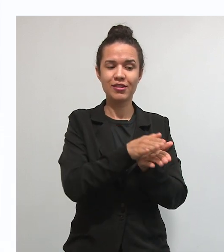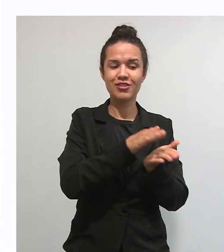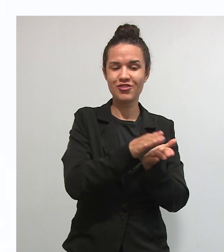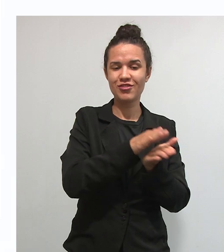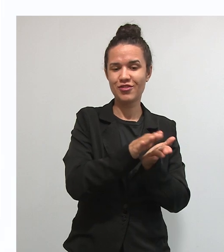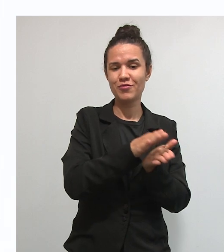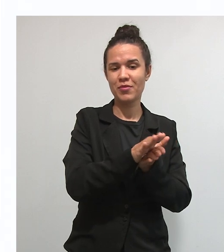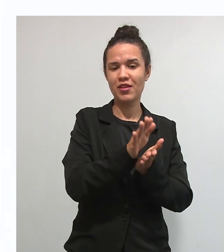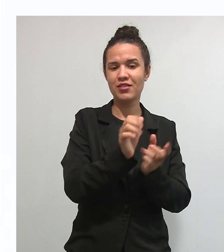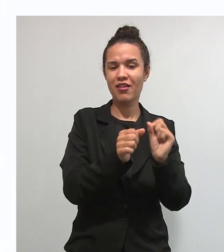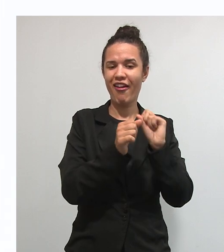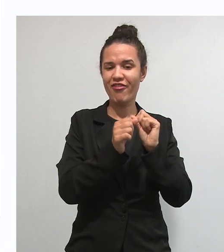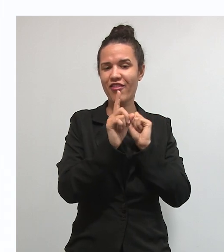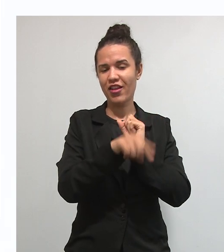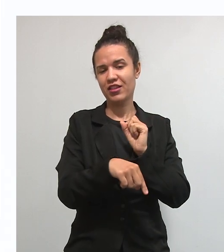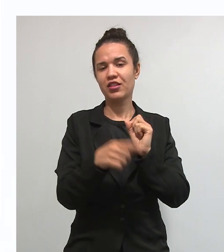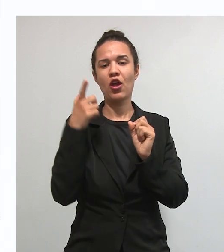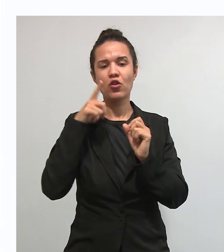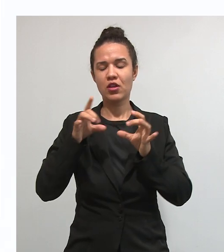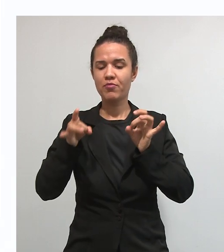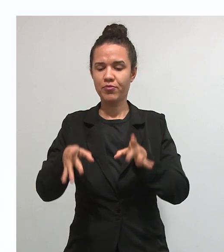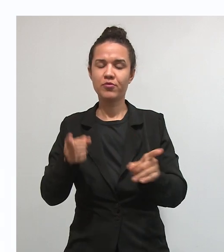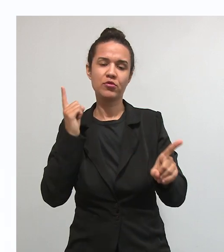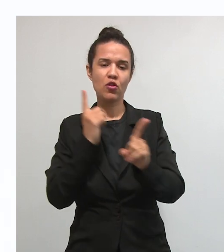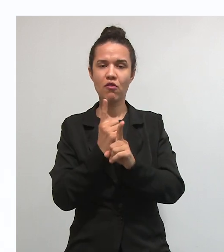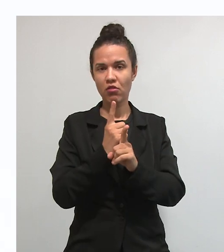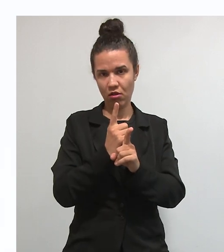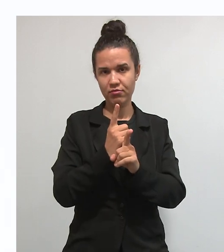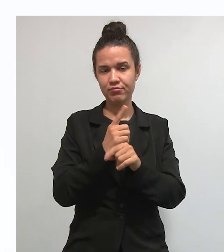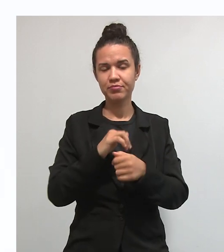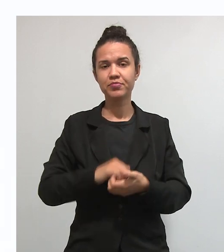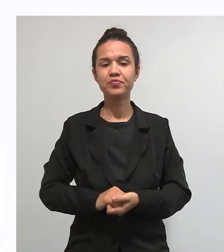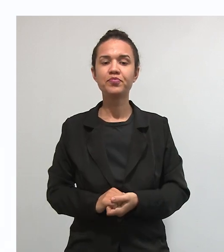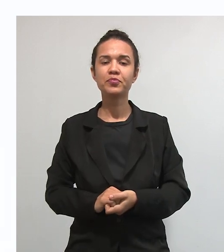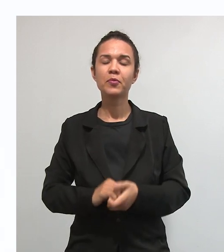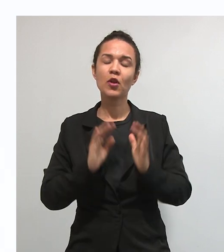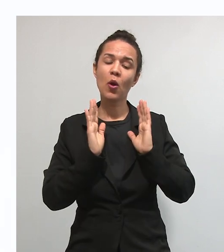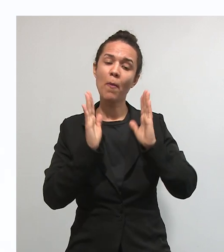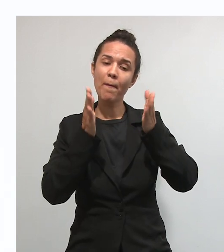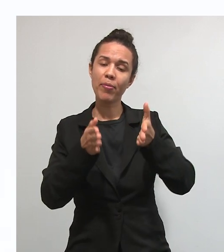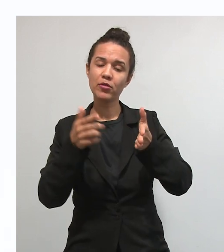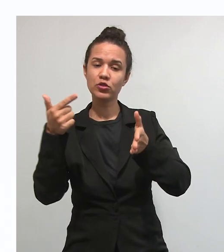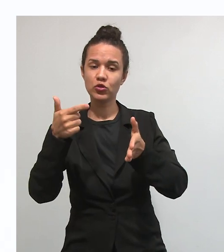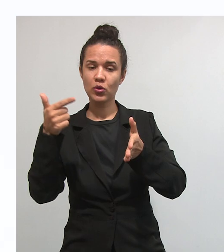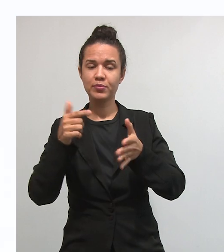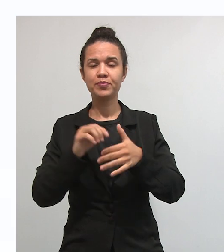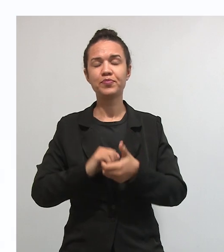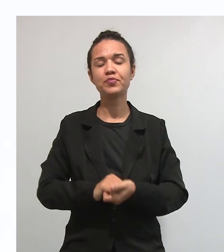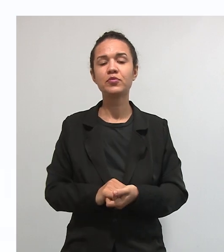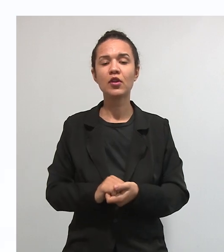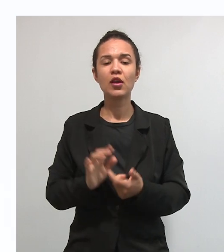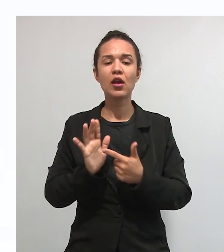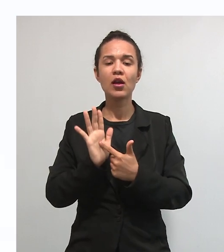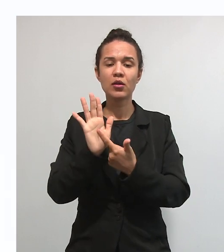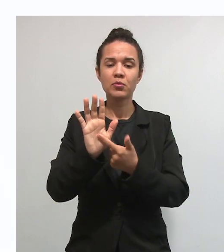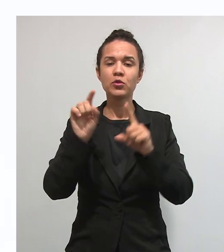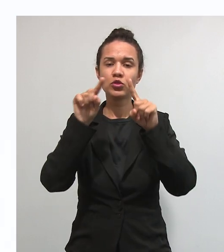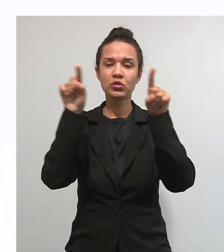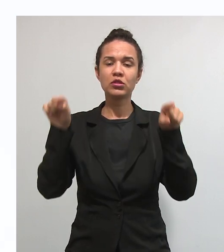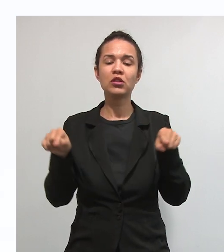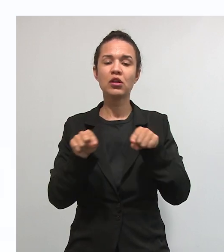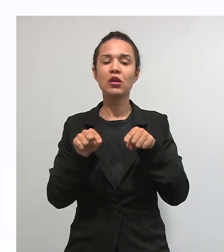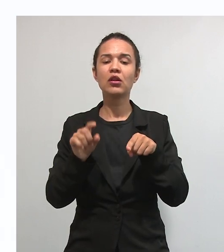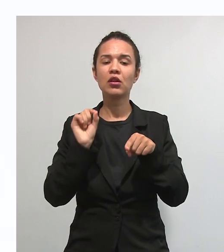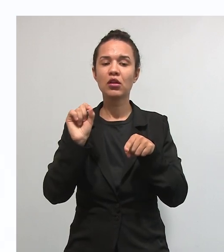empenhada. Aí você consegue encontrar o saldo de dotação. O quadro 2. O quadro 2 ele apresenta aqui que é o quadro